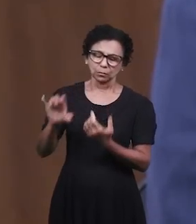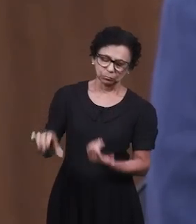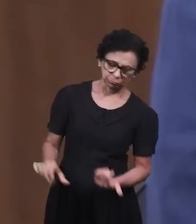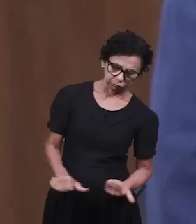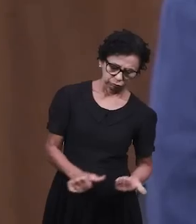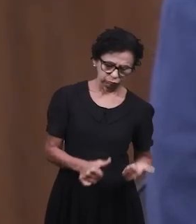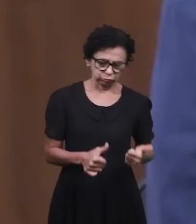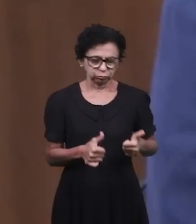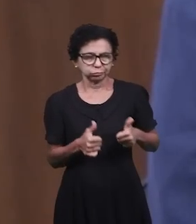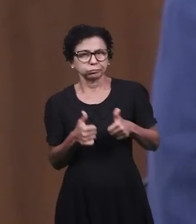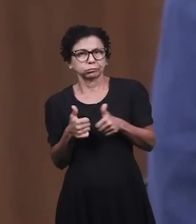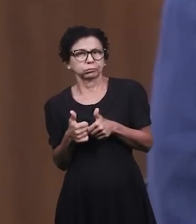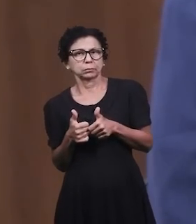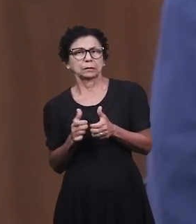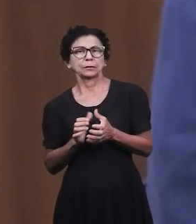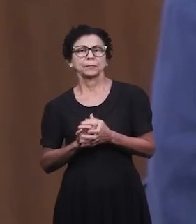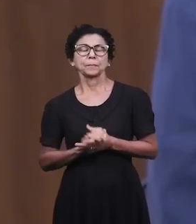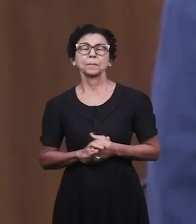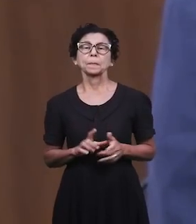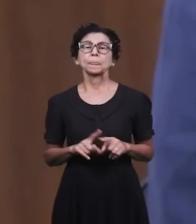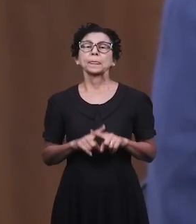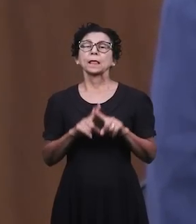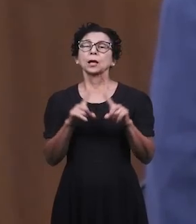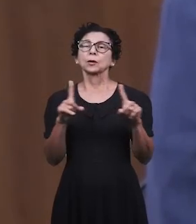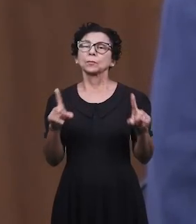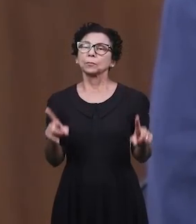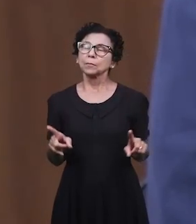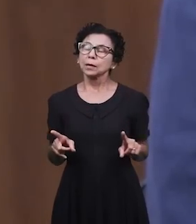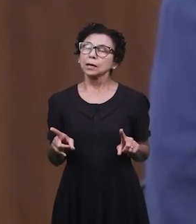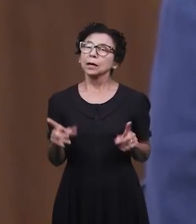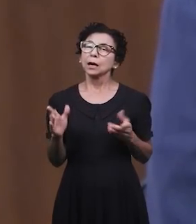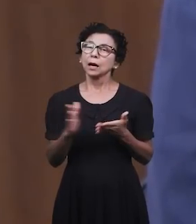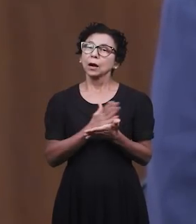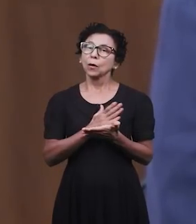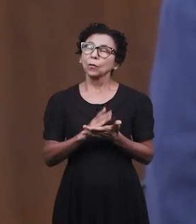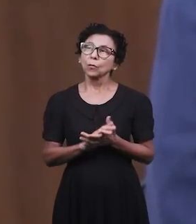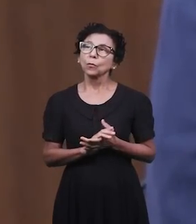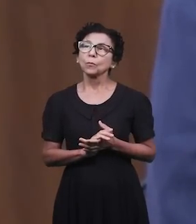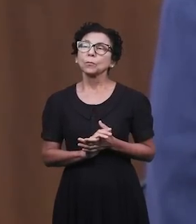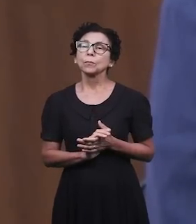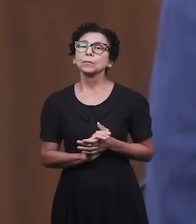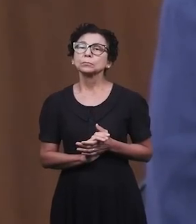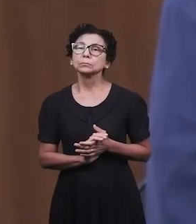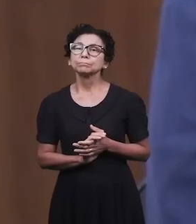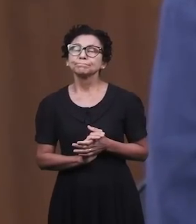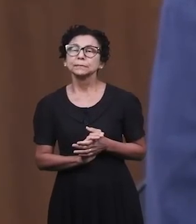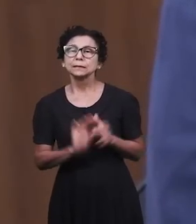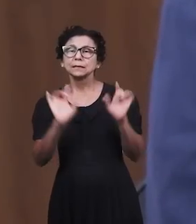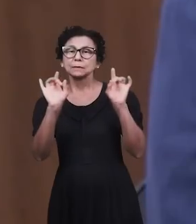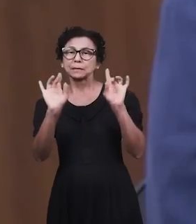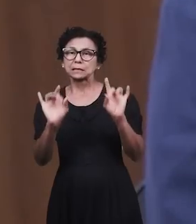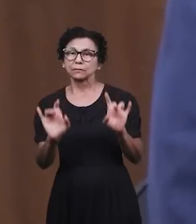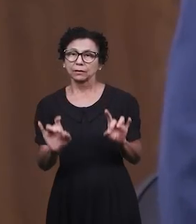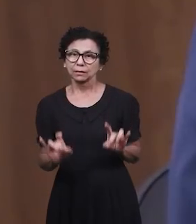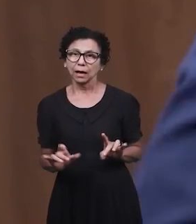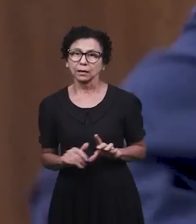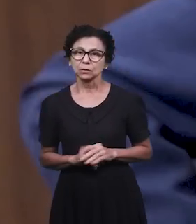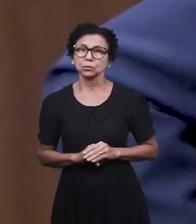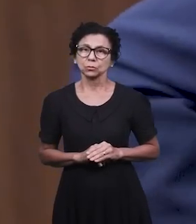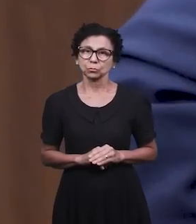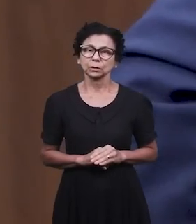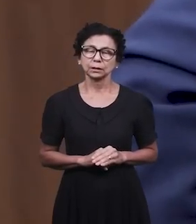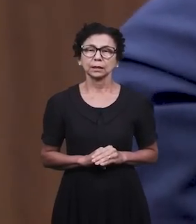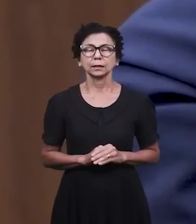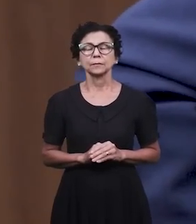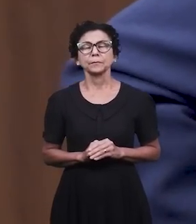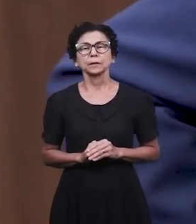da imersão. Agora, existem situações específicas em que o batismo se dá por aspersão.